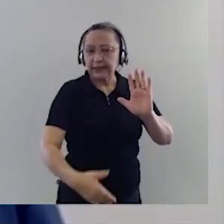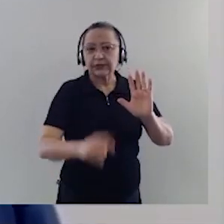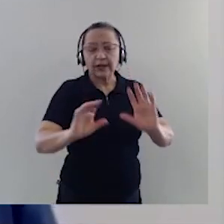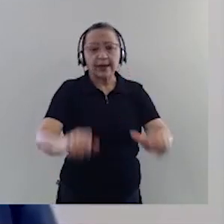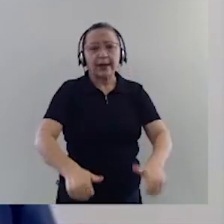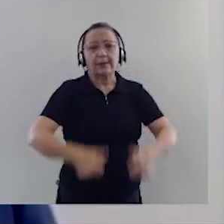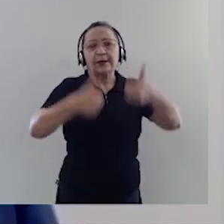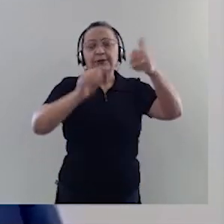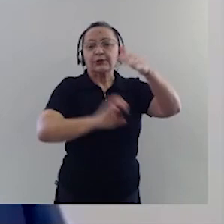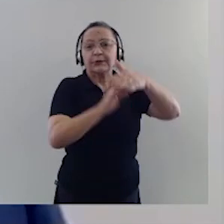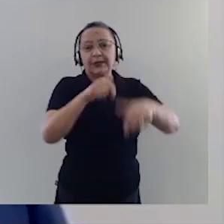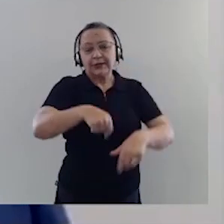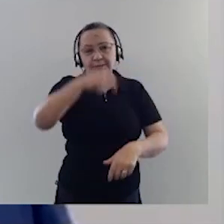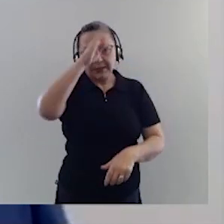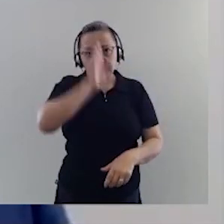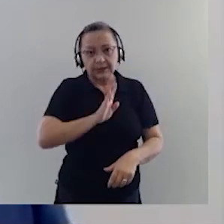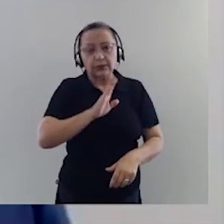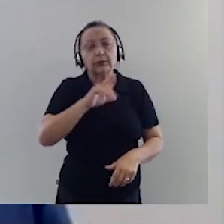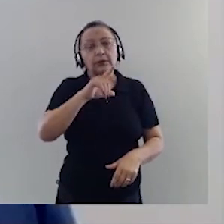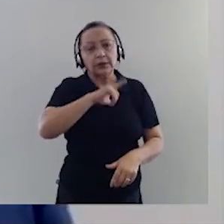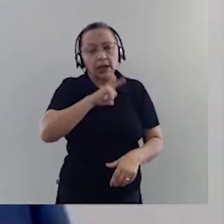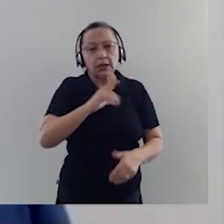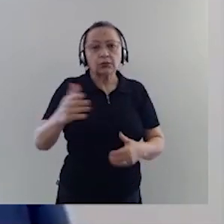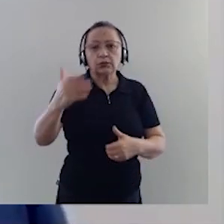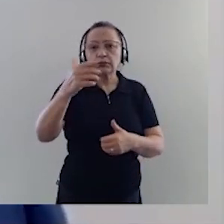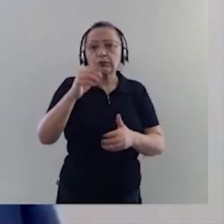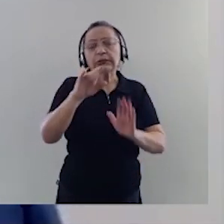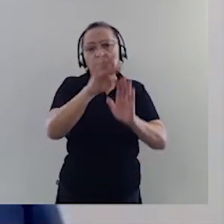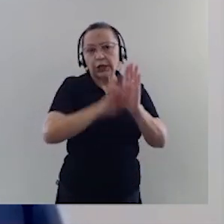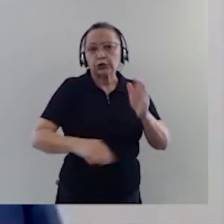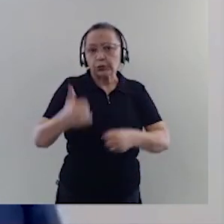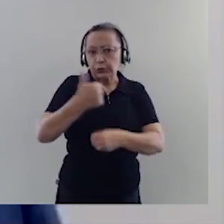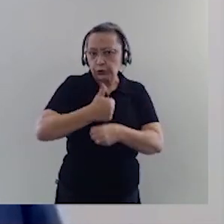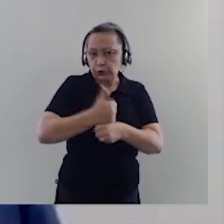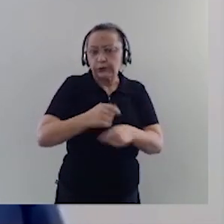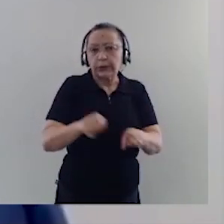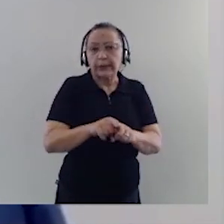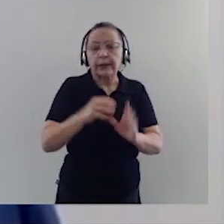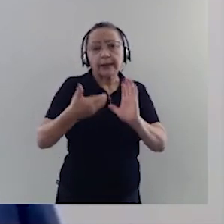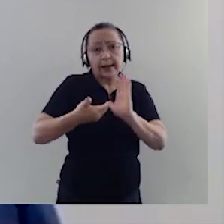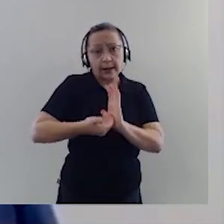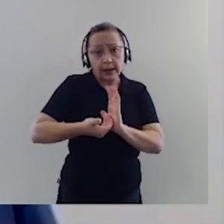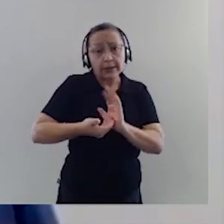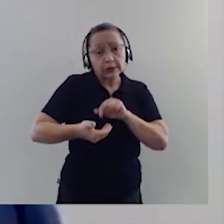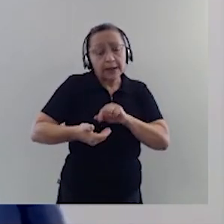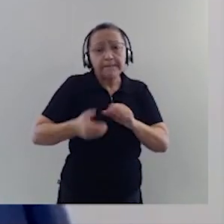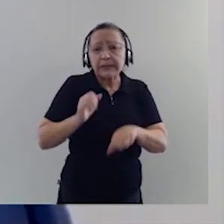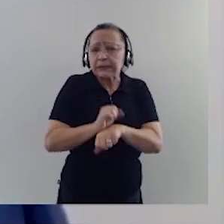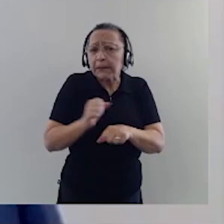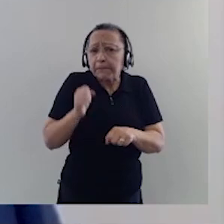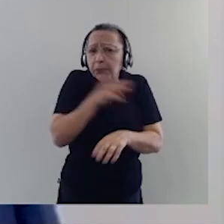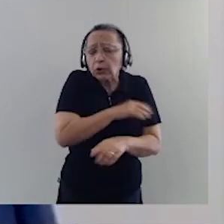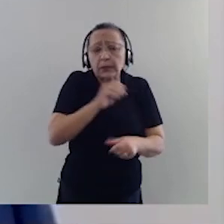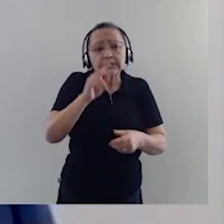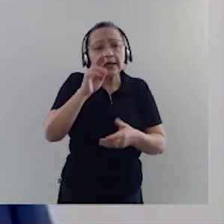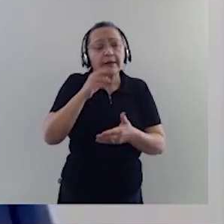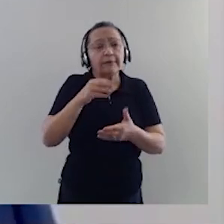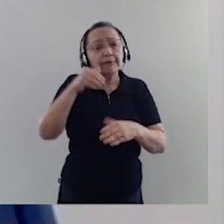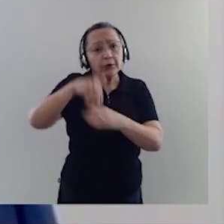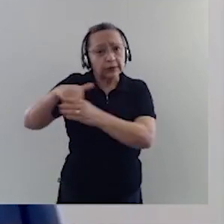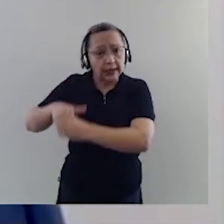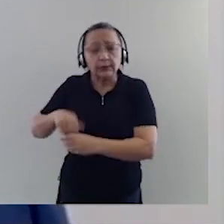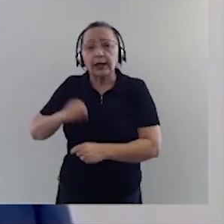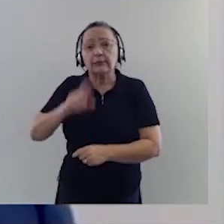de empresas no Brasil. Há um substitutivo na Câmara dos Deputados, pronto para ser votado, relator é o deputado